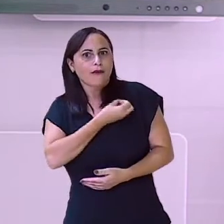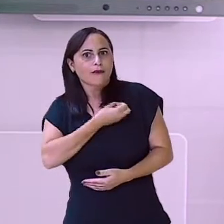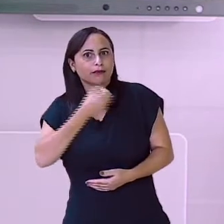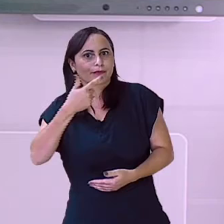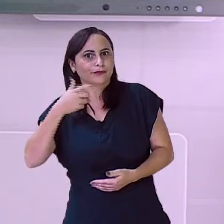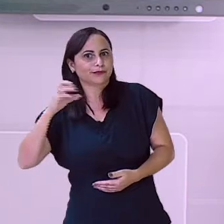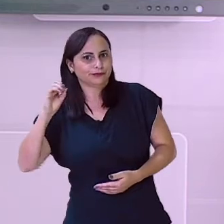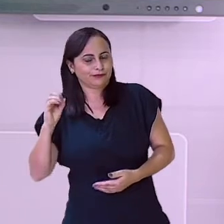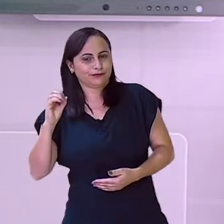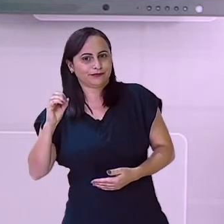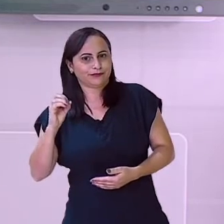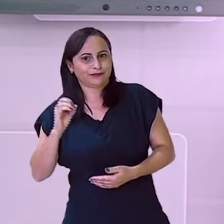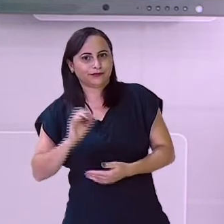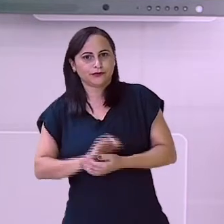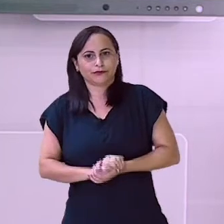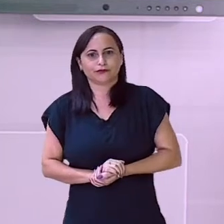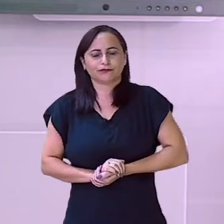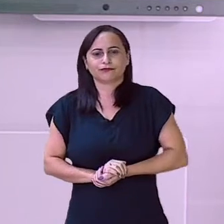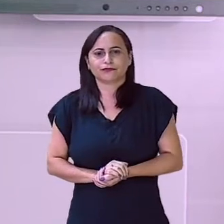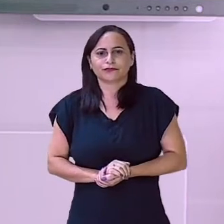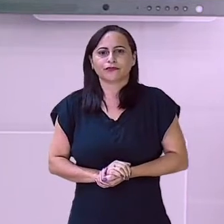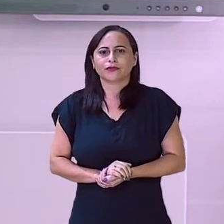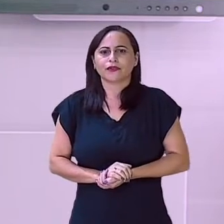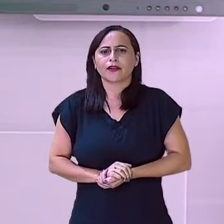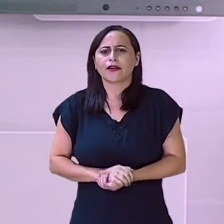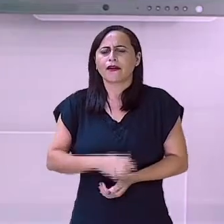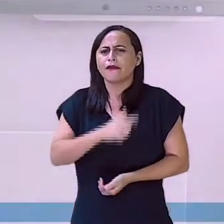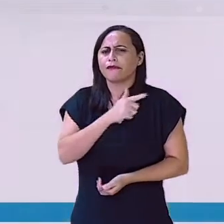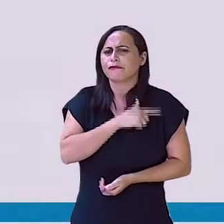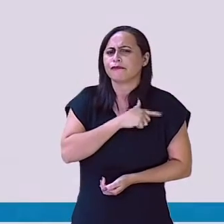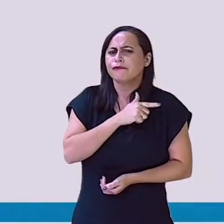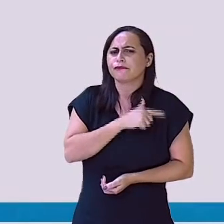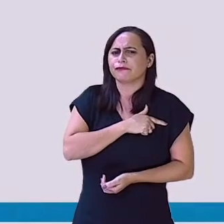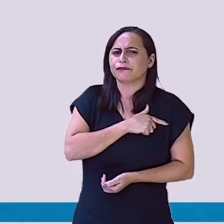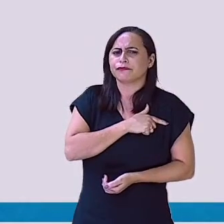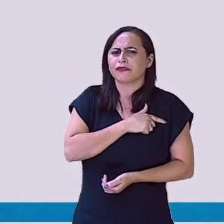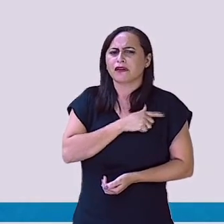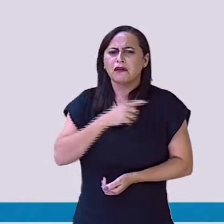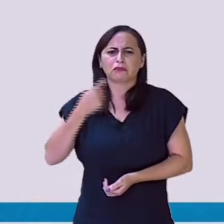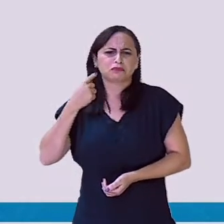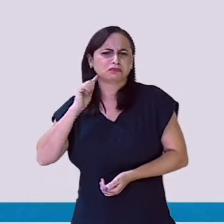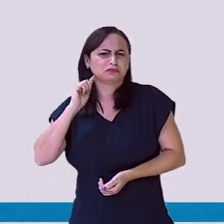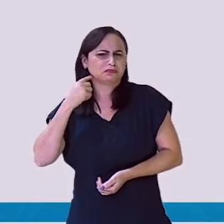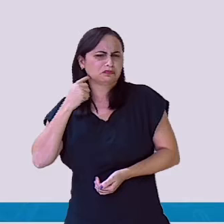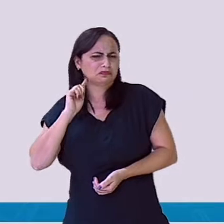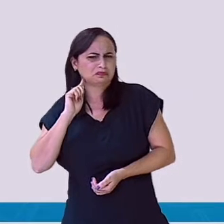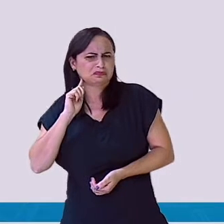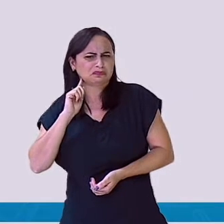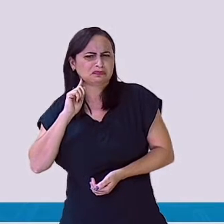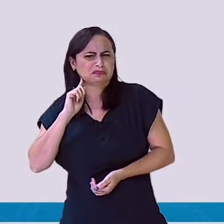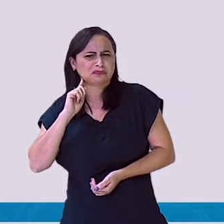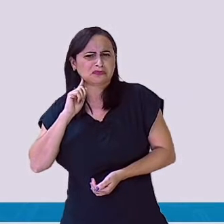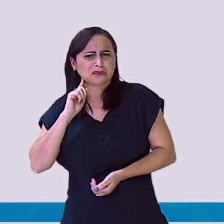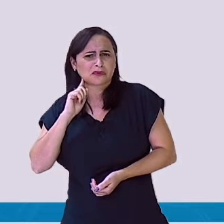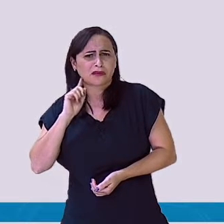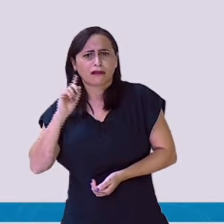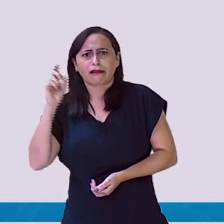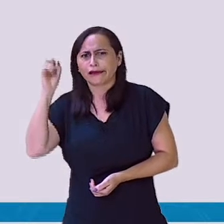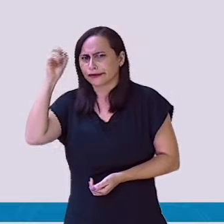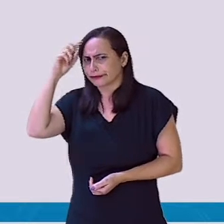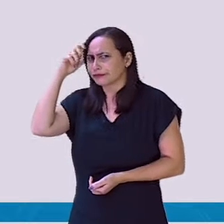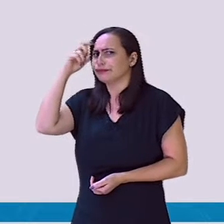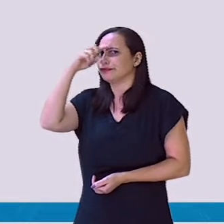Texto feias, sujas e imbatíveis. Quem serão essas, hein? É um